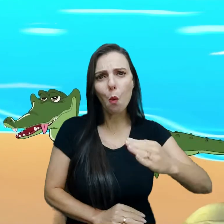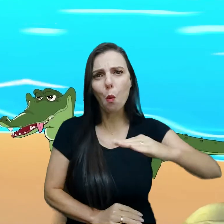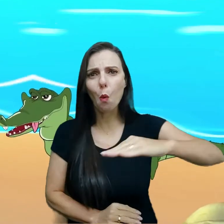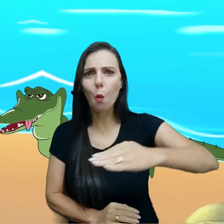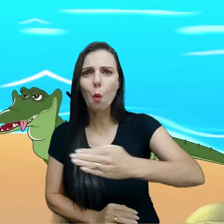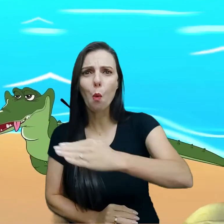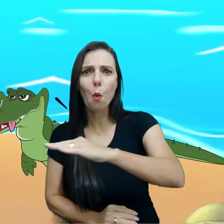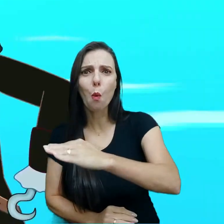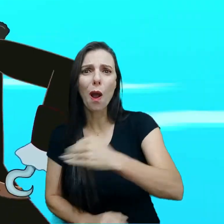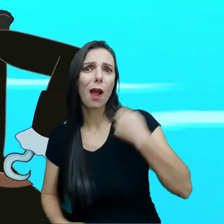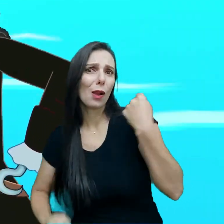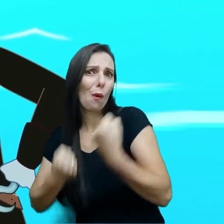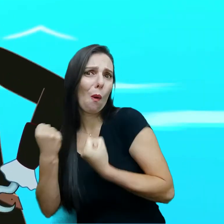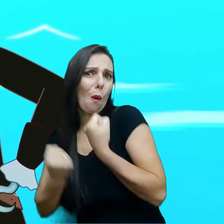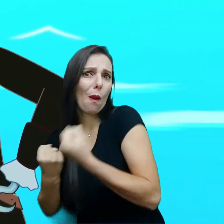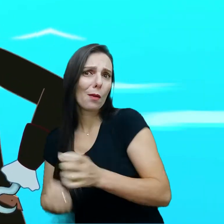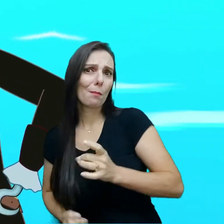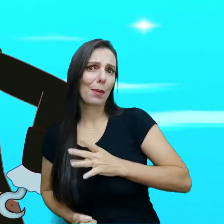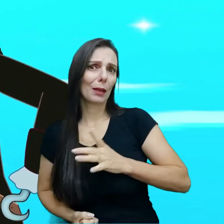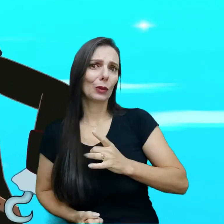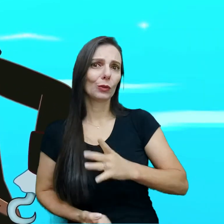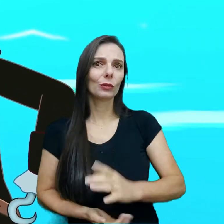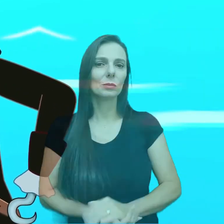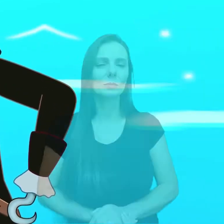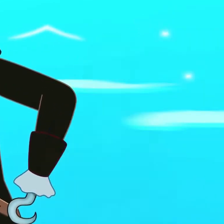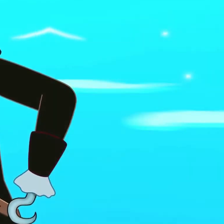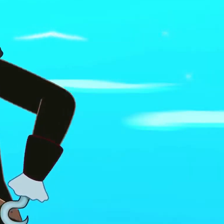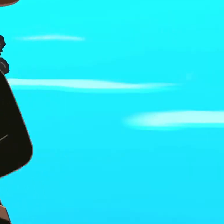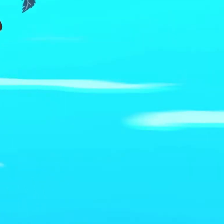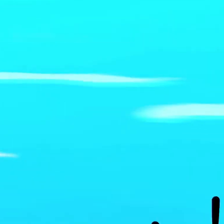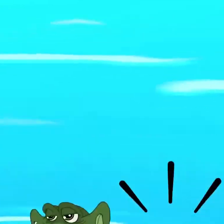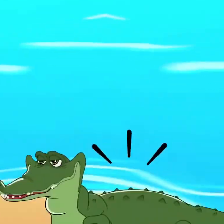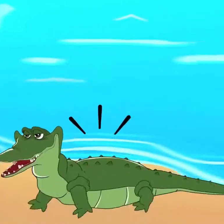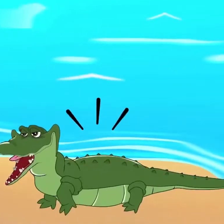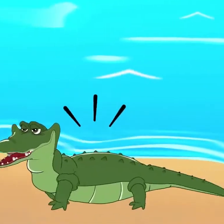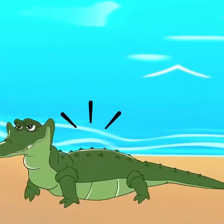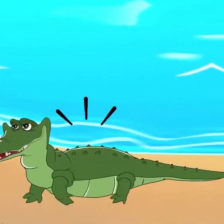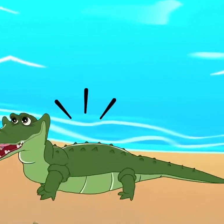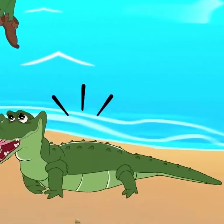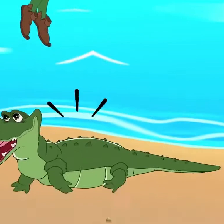braço reaparecer, Hook correu de medo.